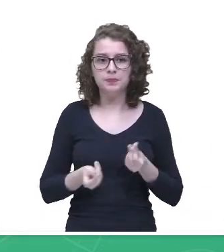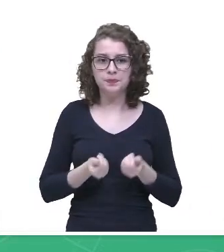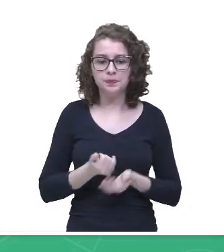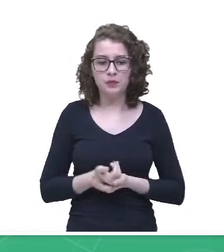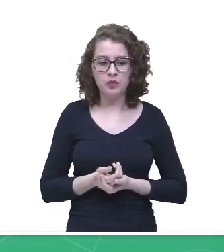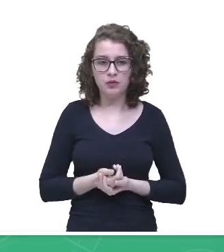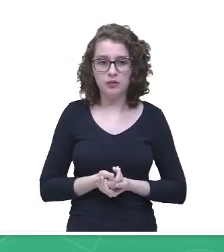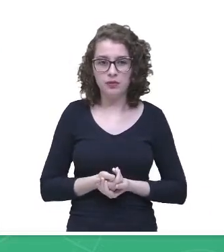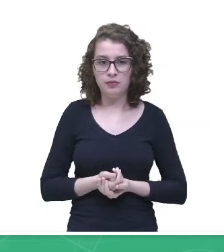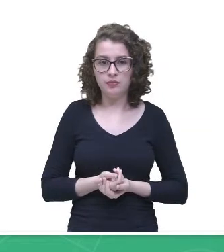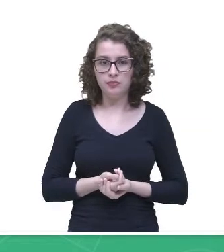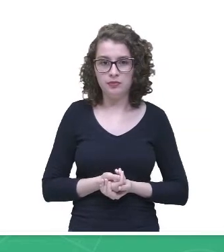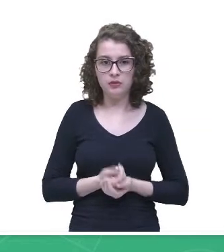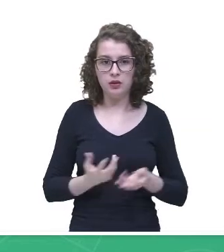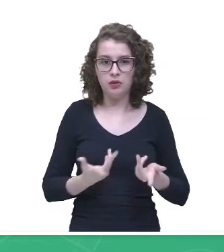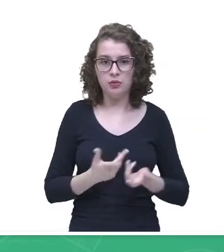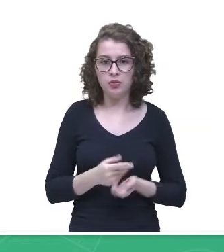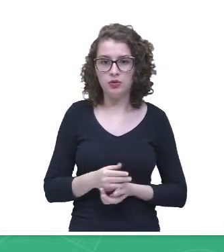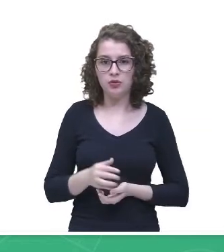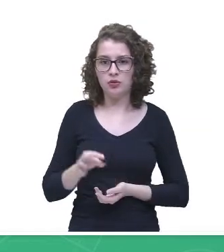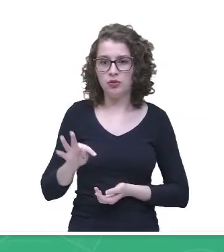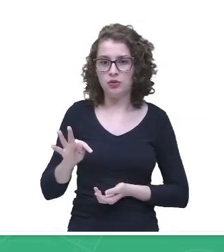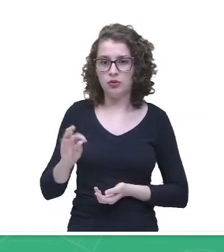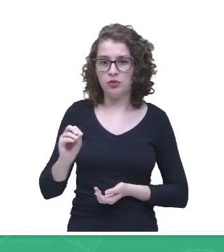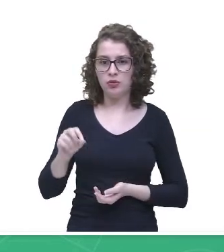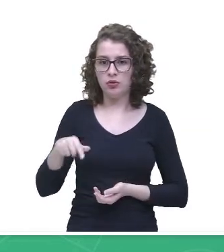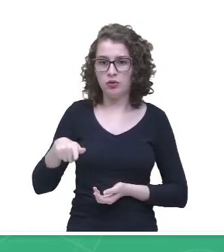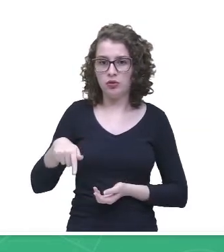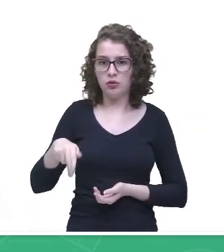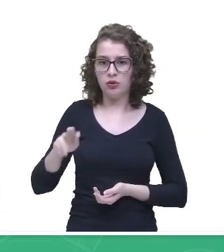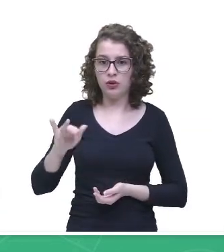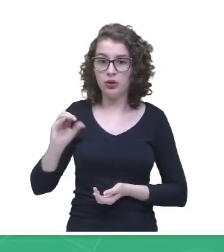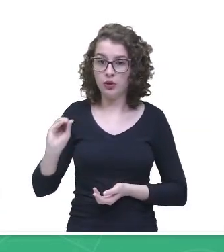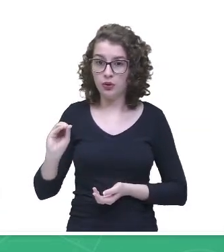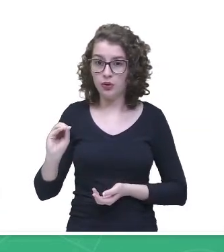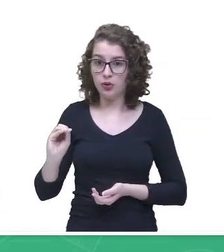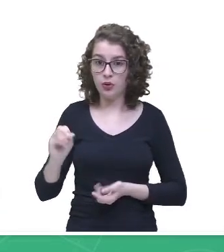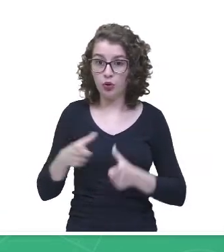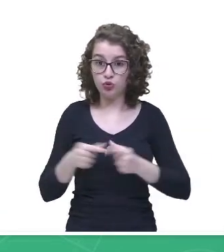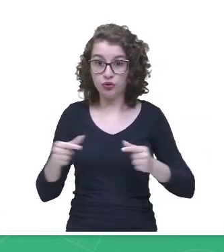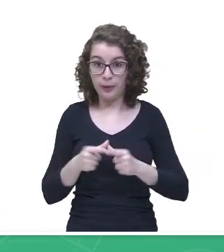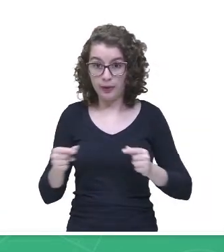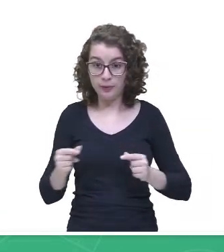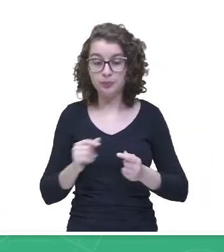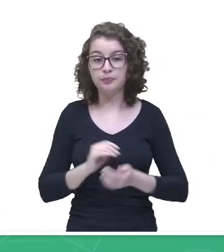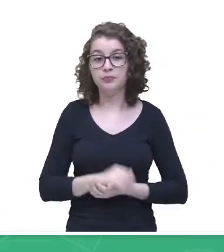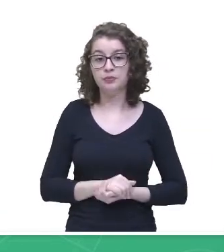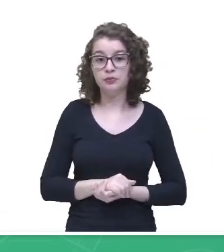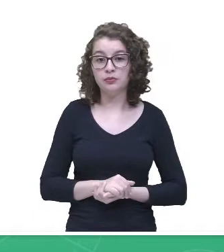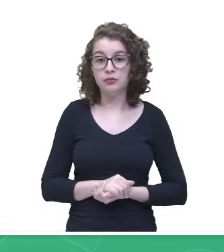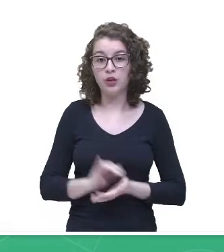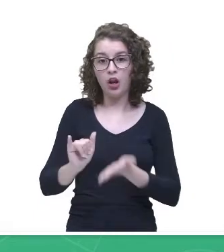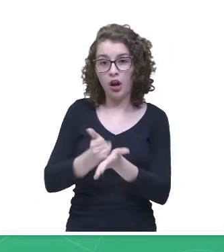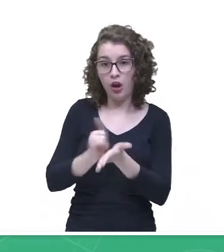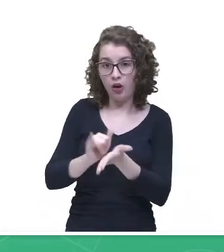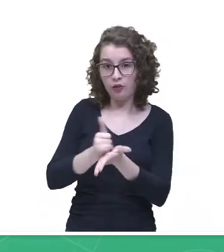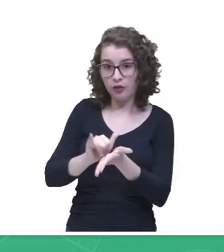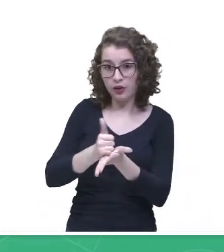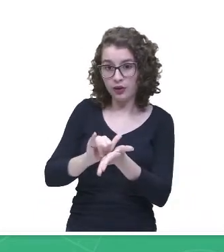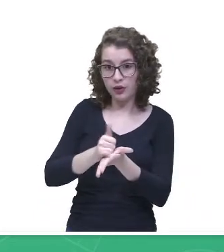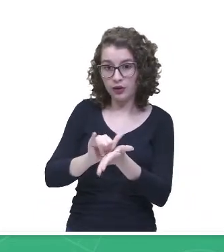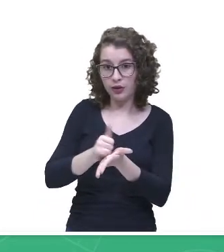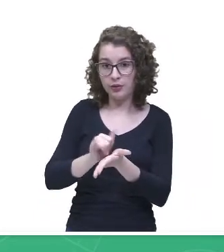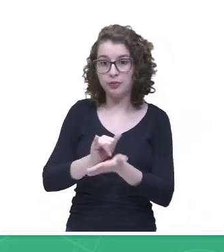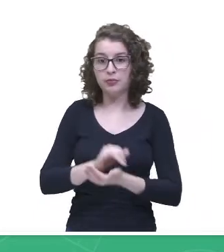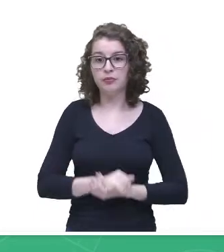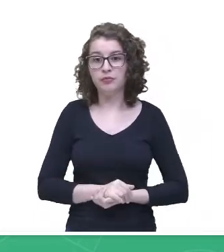aí Tóquio, né, no Japão. A gente pode citar também Nova York. Lembra lá da crise na